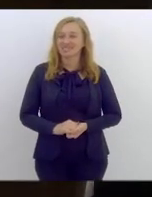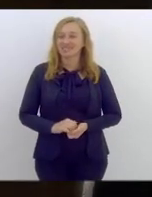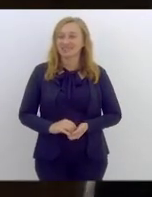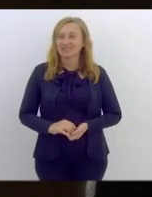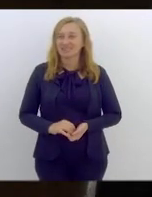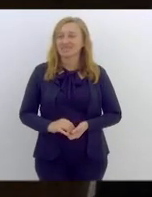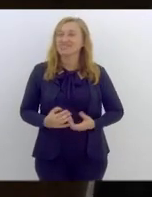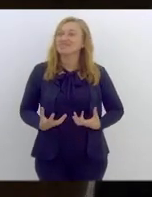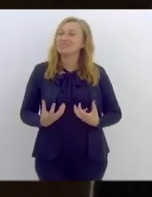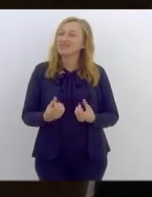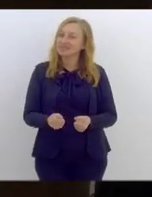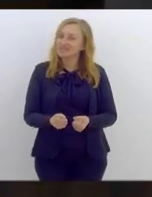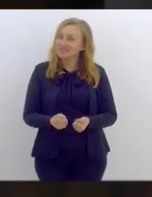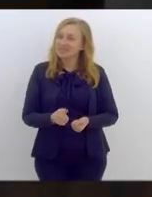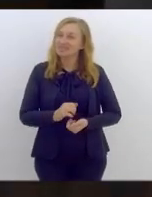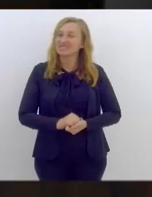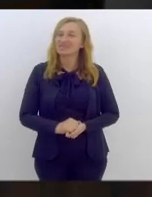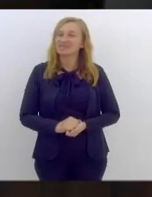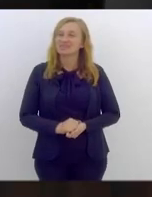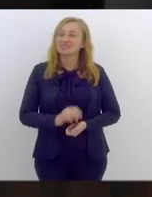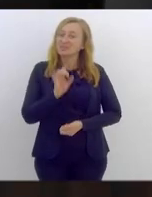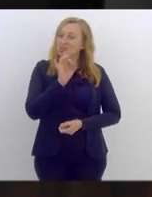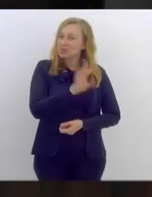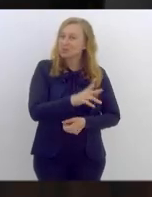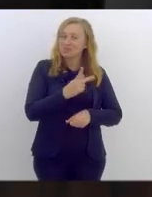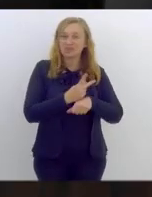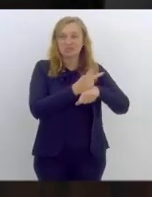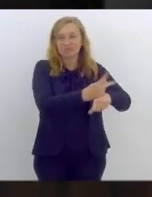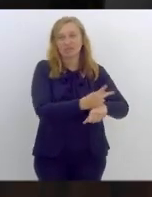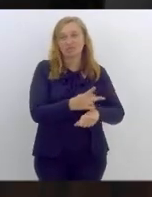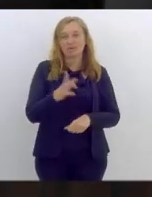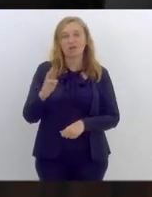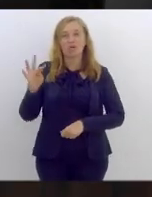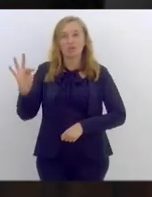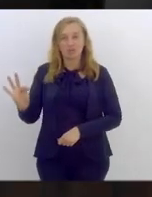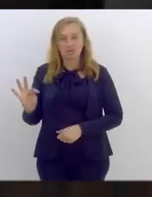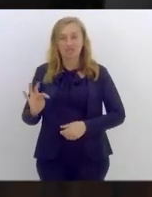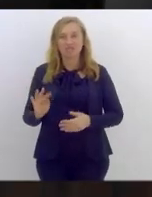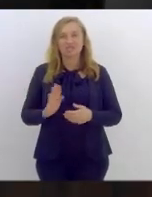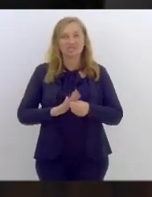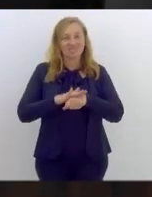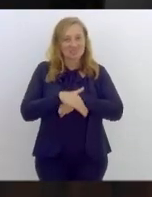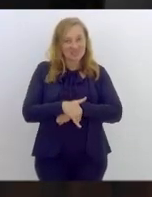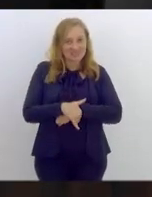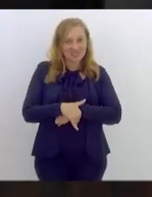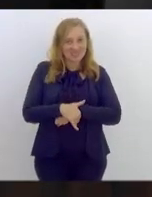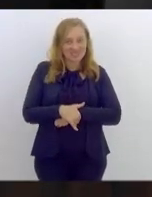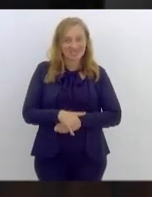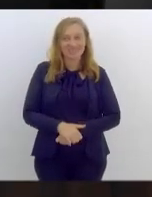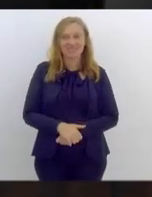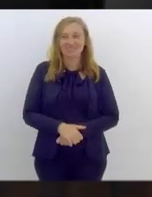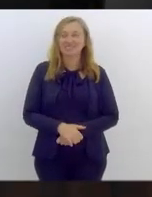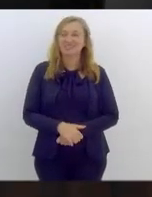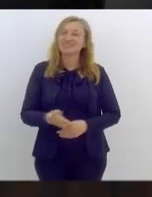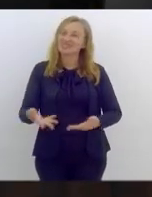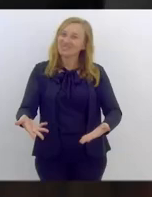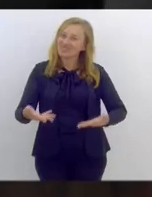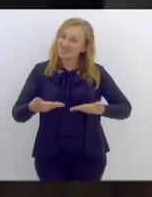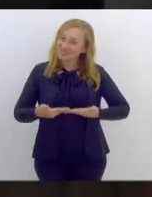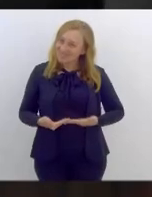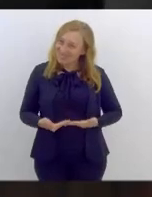Para receber o último prêmio Ruth de Souza dessa noite, quero